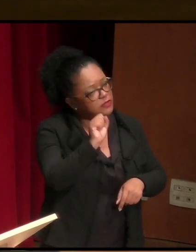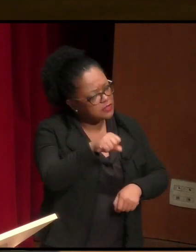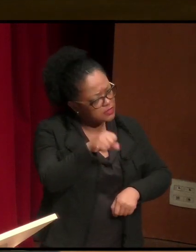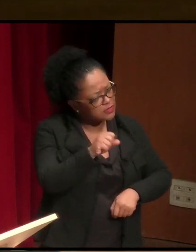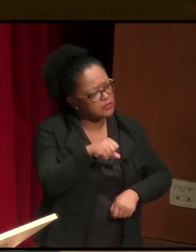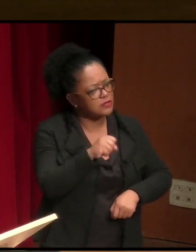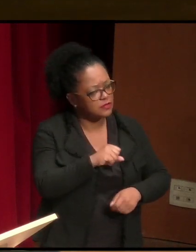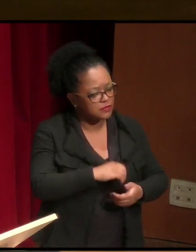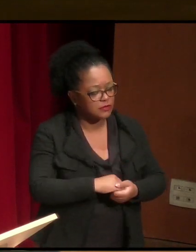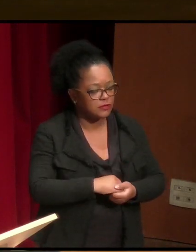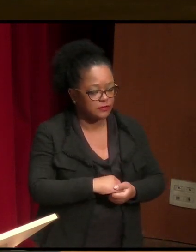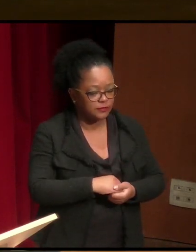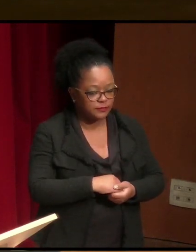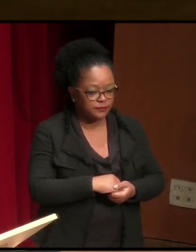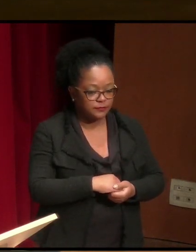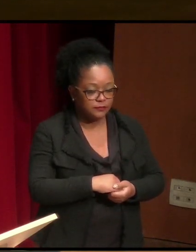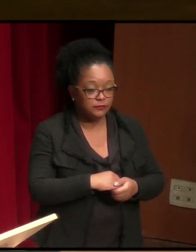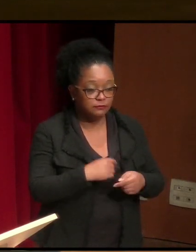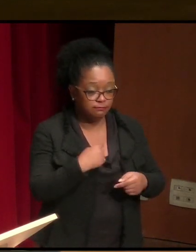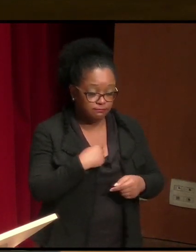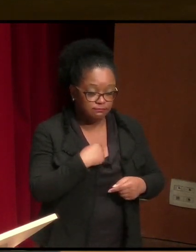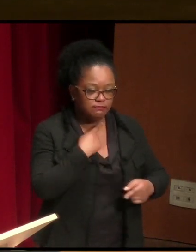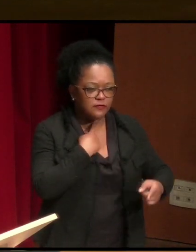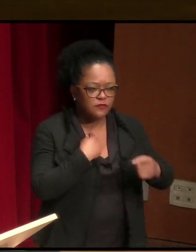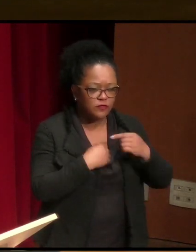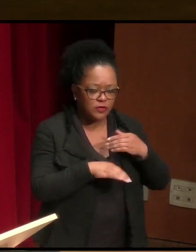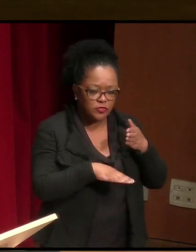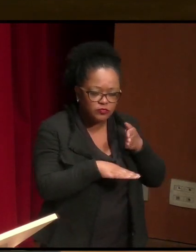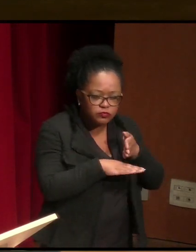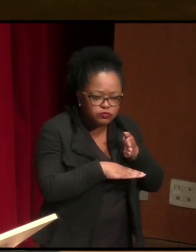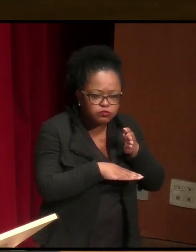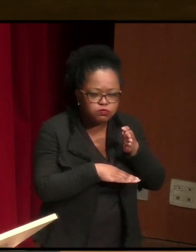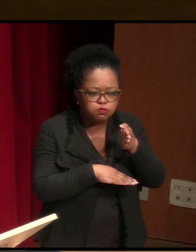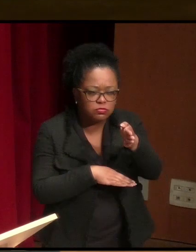te... Mas o que faz seguir em frente...